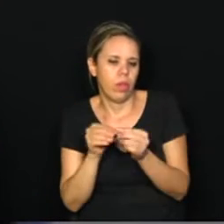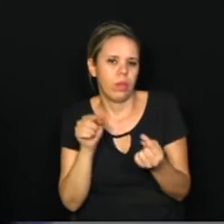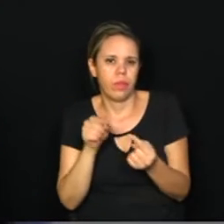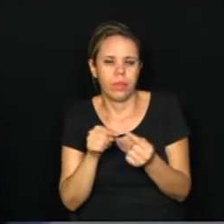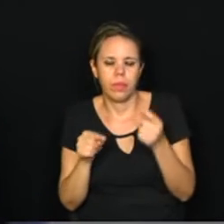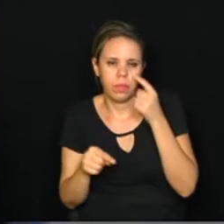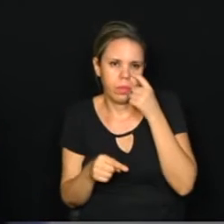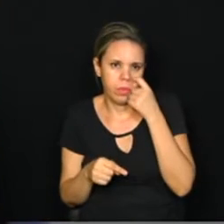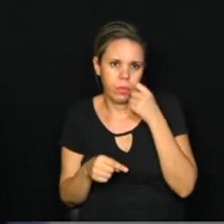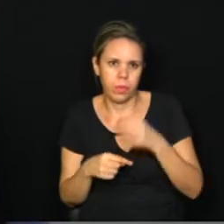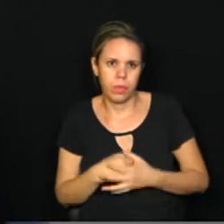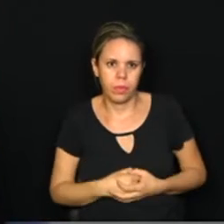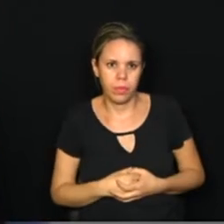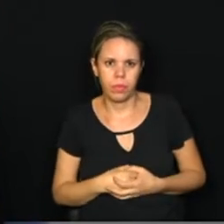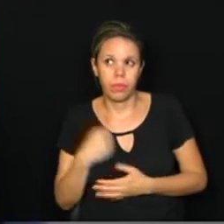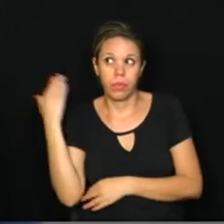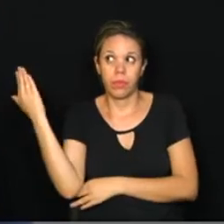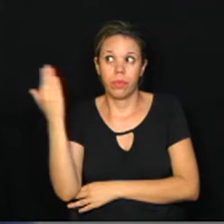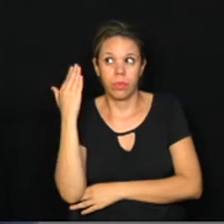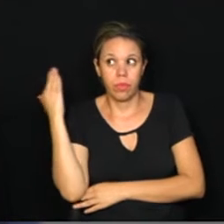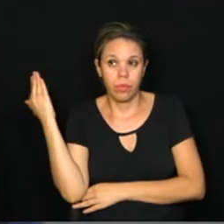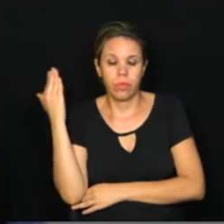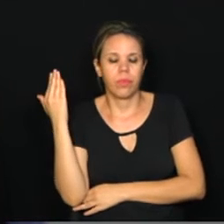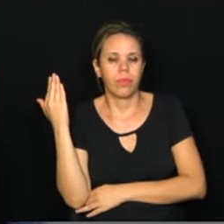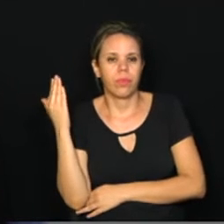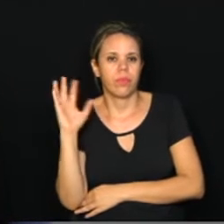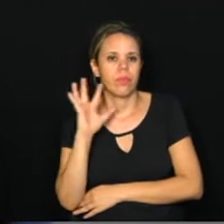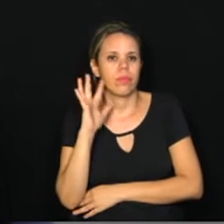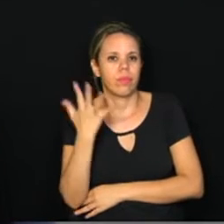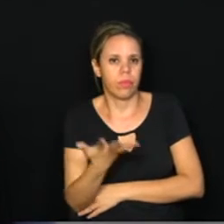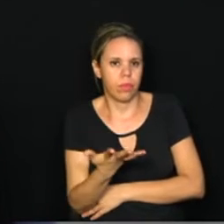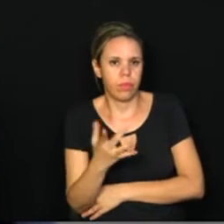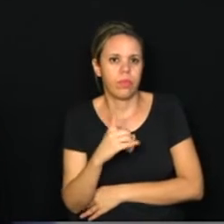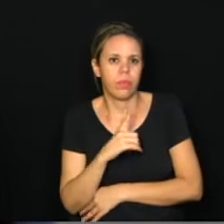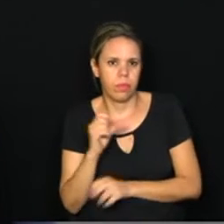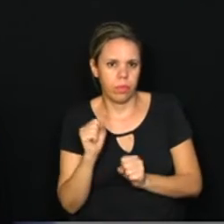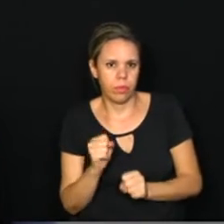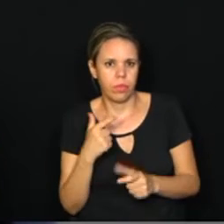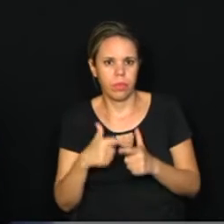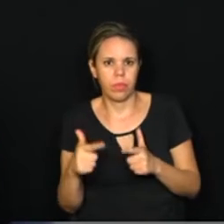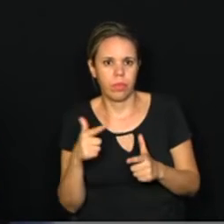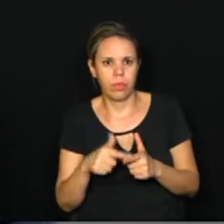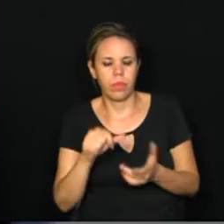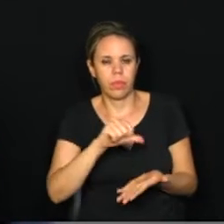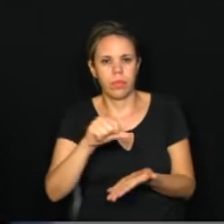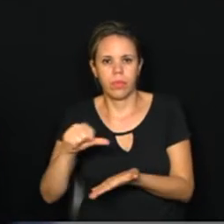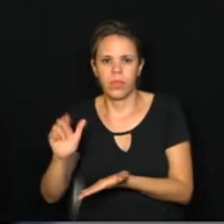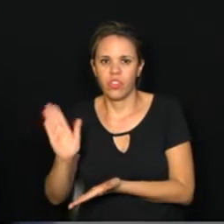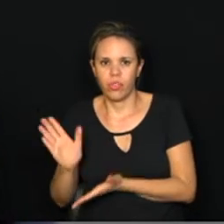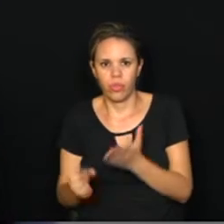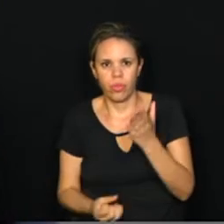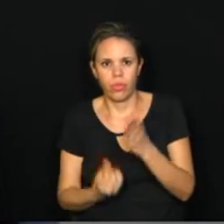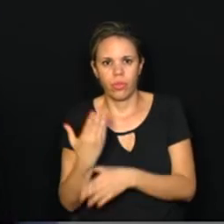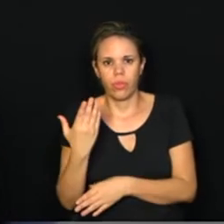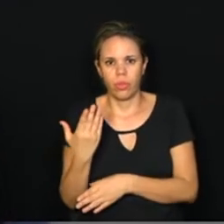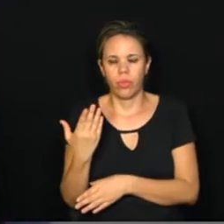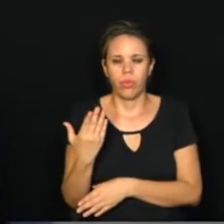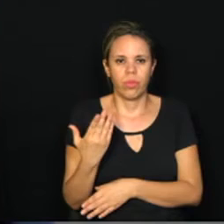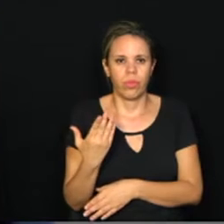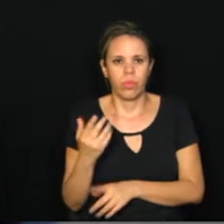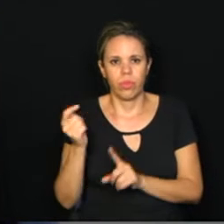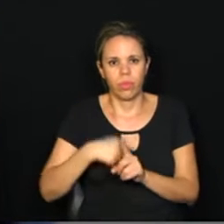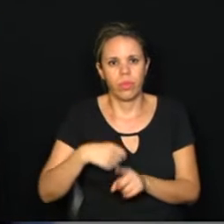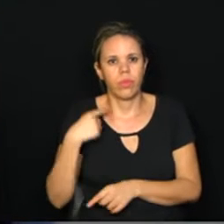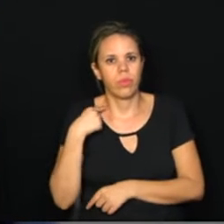de vista ali climático ou meteorológico, e de repente você pode ter um problema localizado, como já aconteceu nos meses